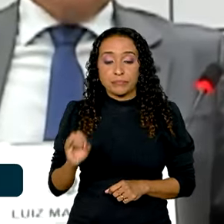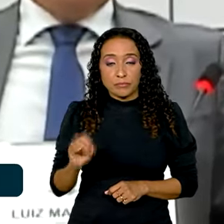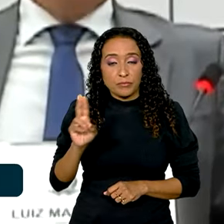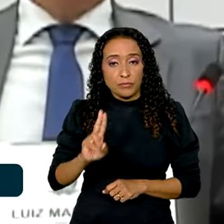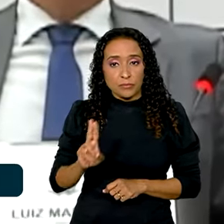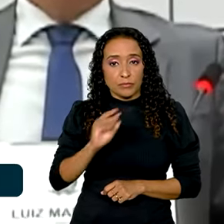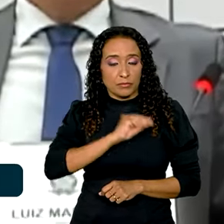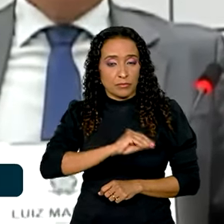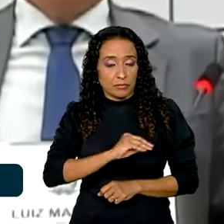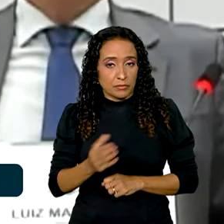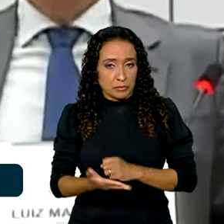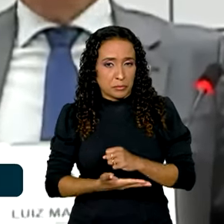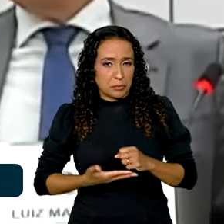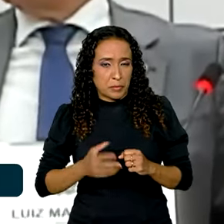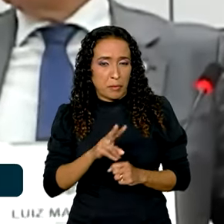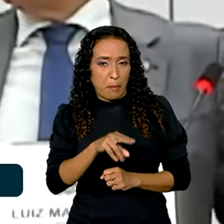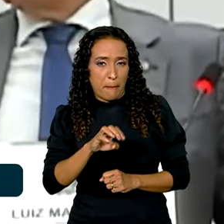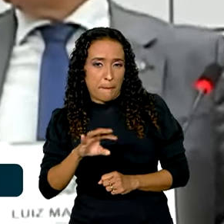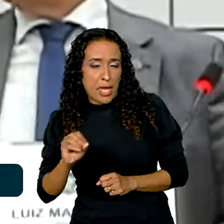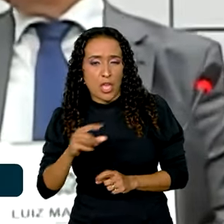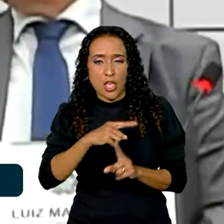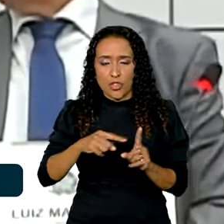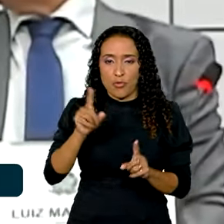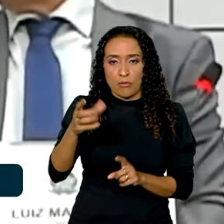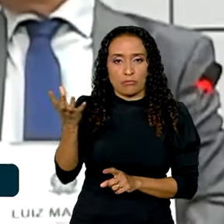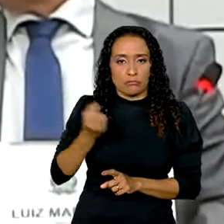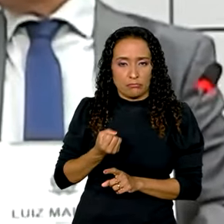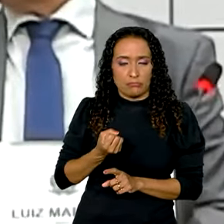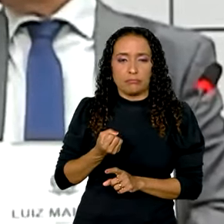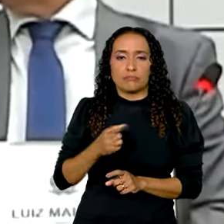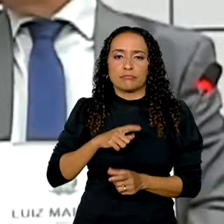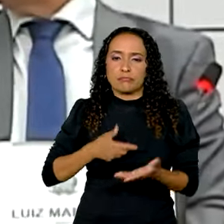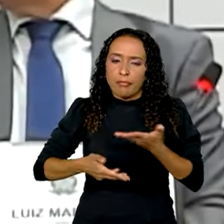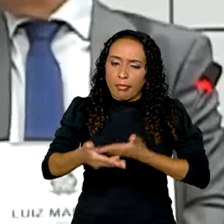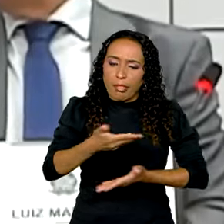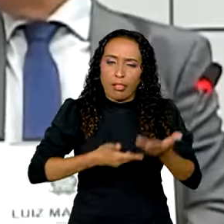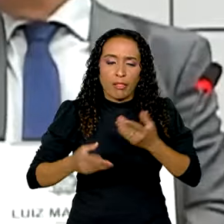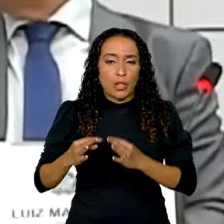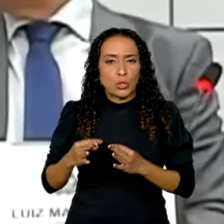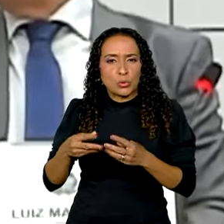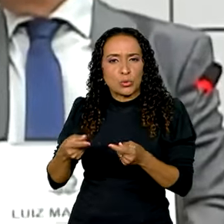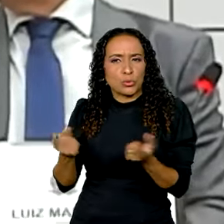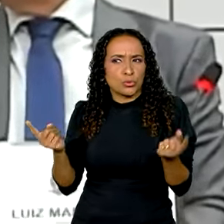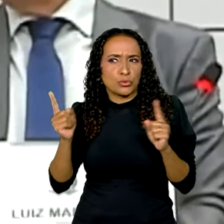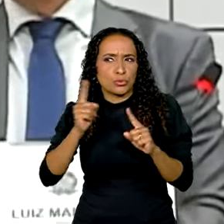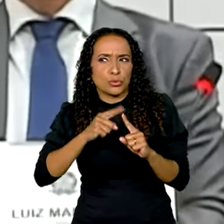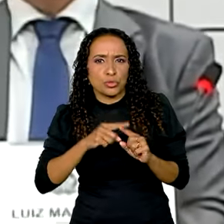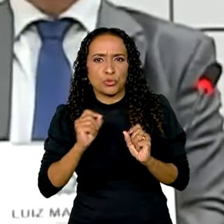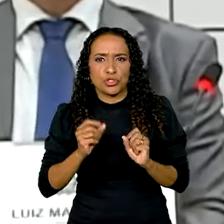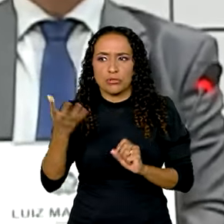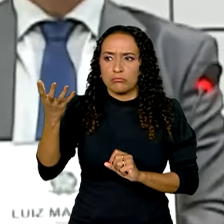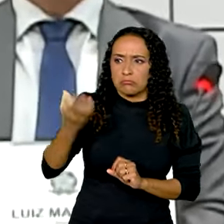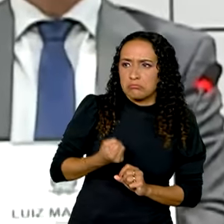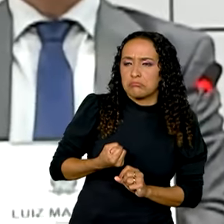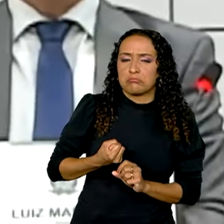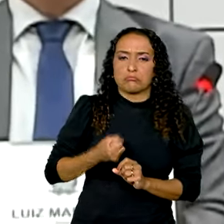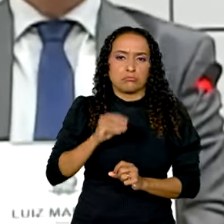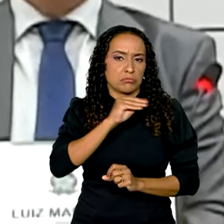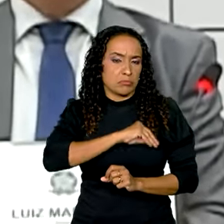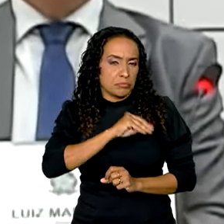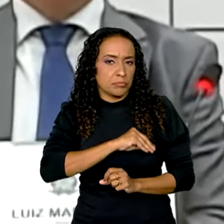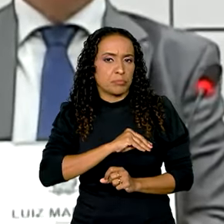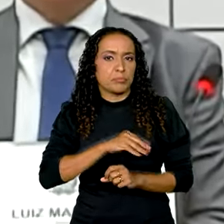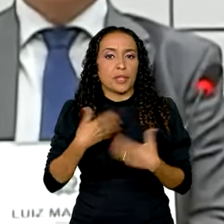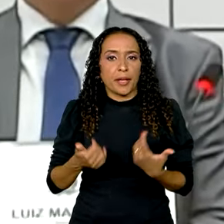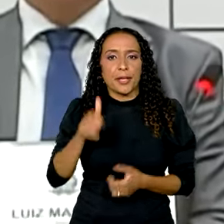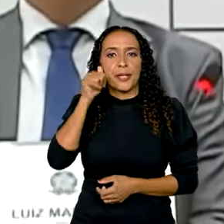médio, que é tudo que a remuneração média, envolve todo tipo de ganho salarial, aí